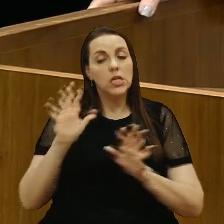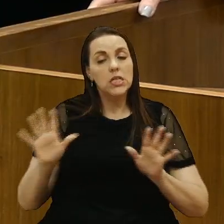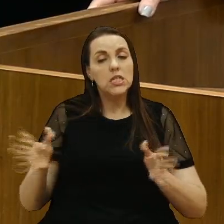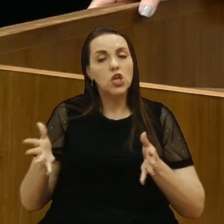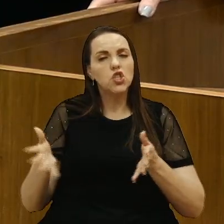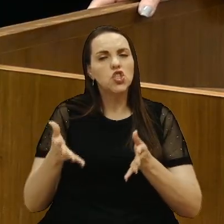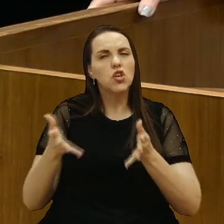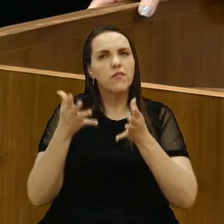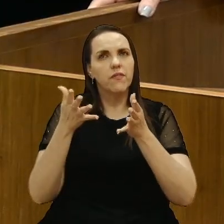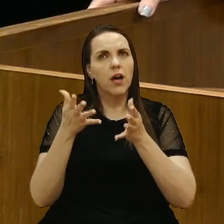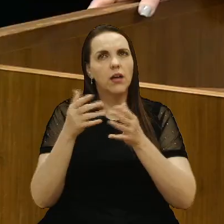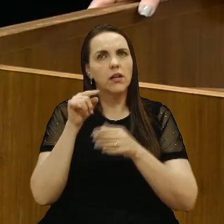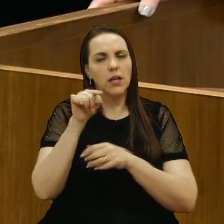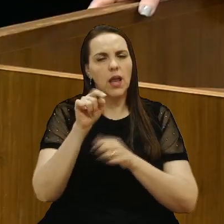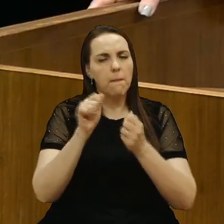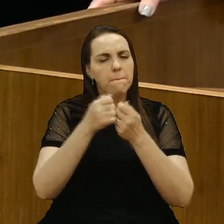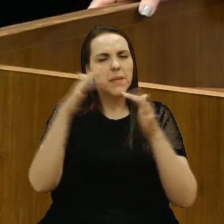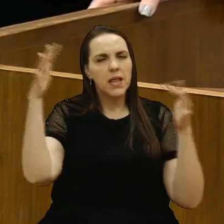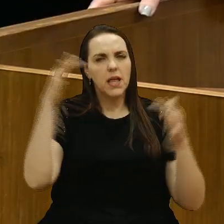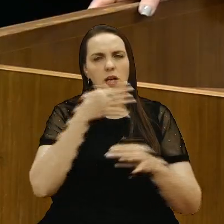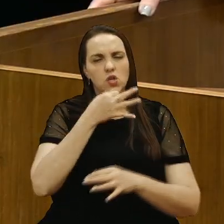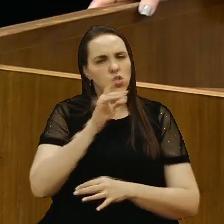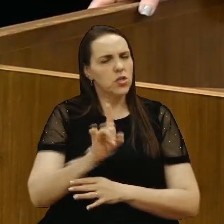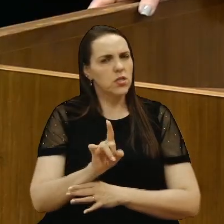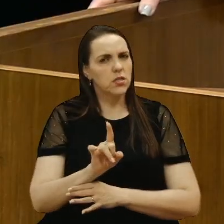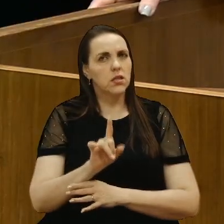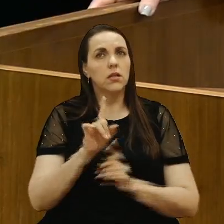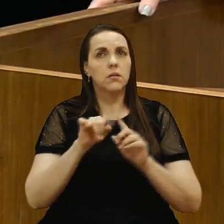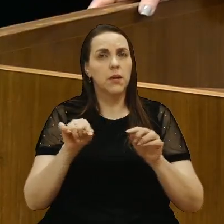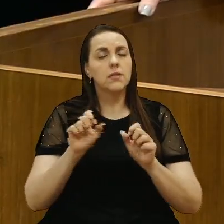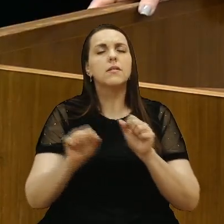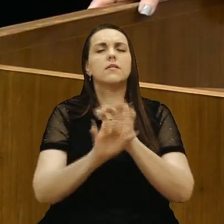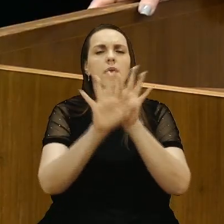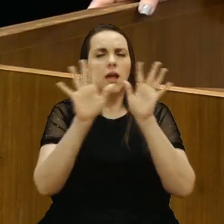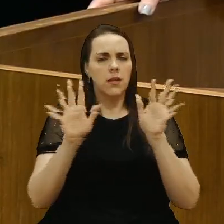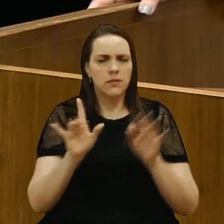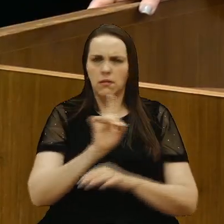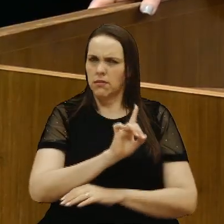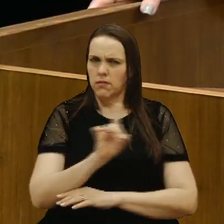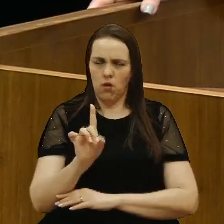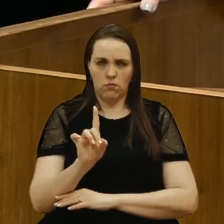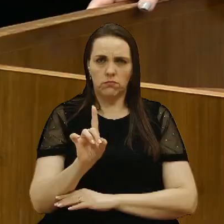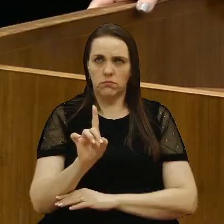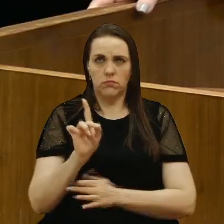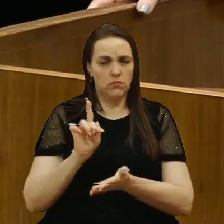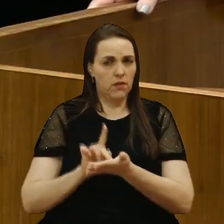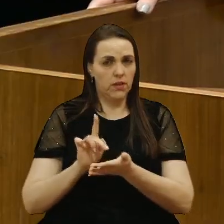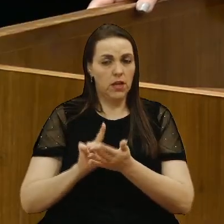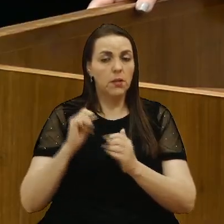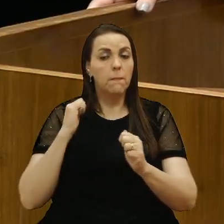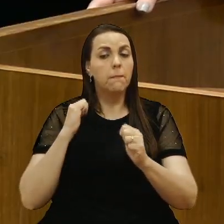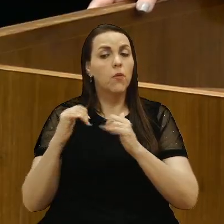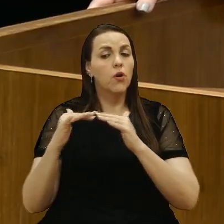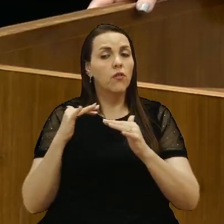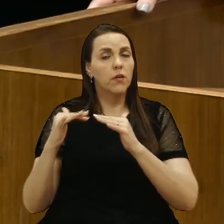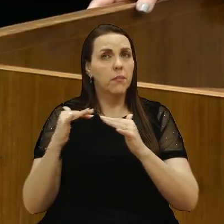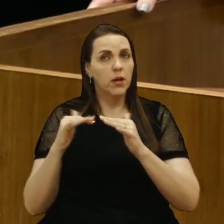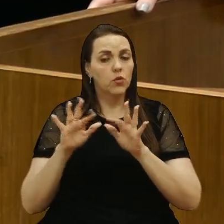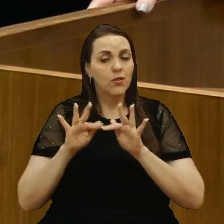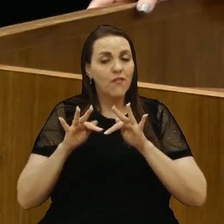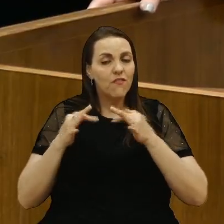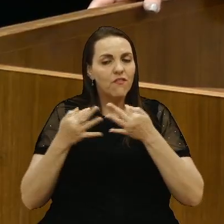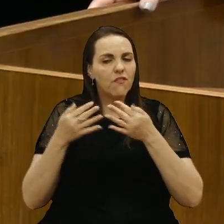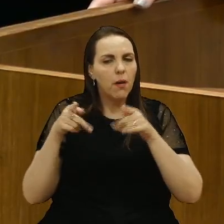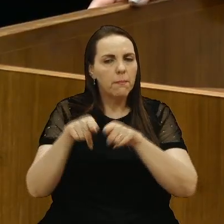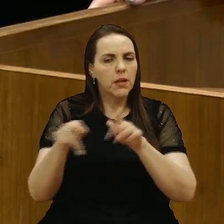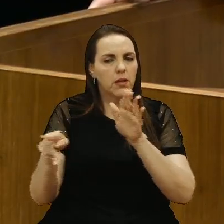ato ali no Brilha Caxias, e foi esclarecido aqui que não, isso era um movimento das